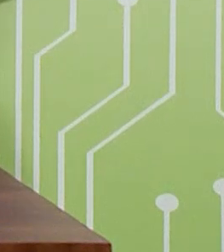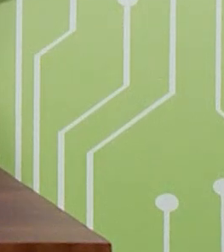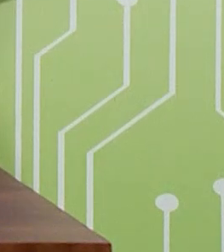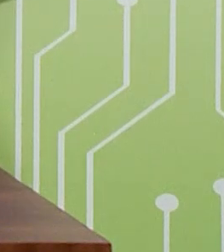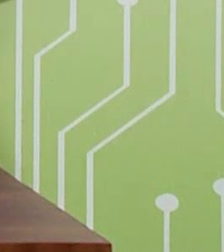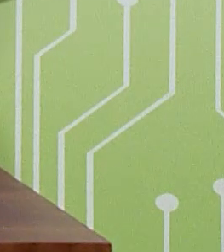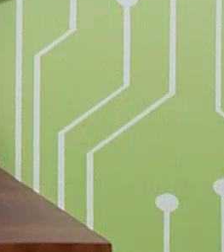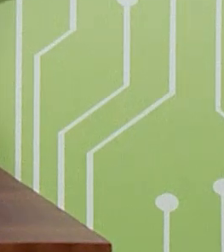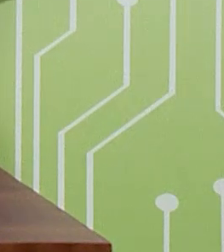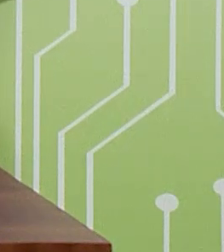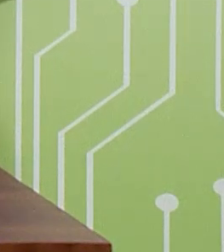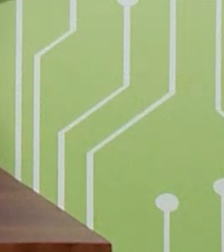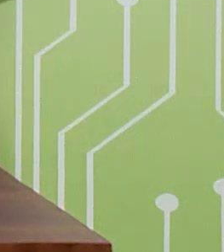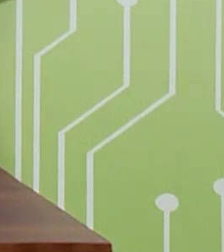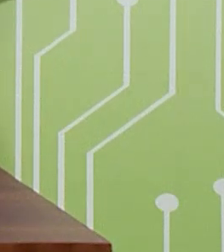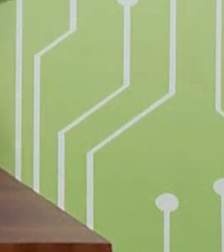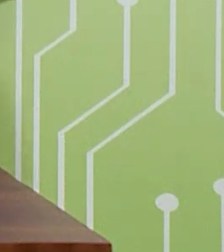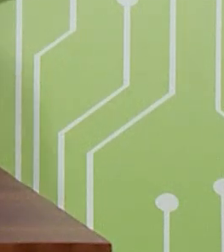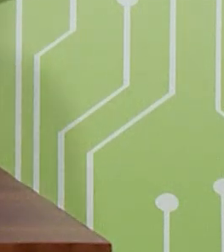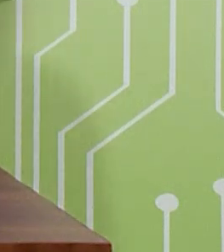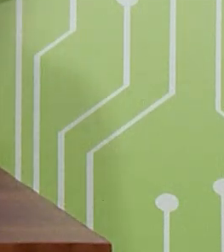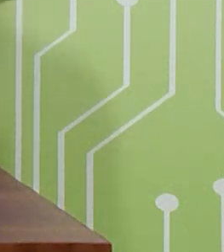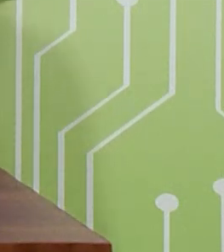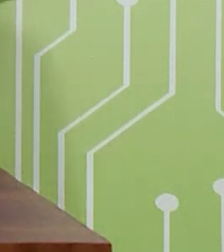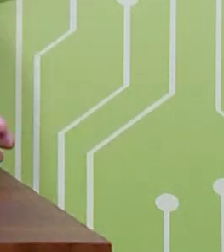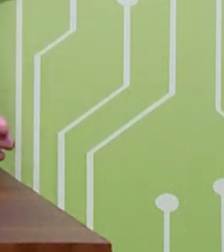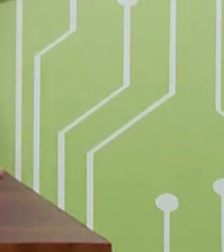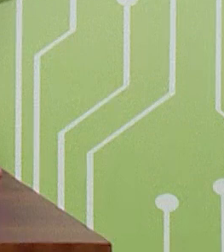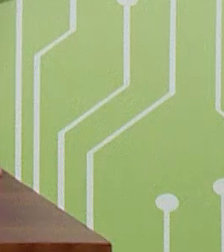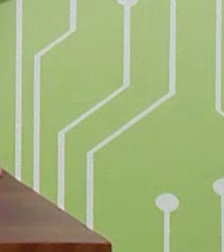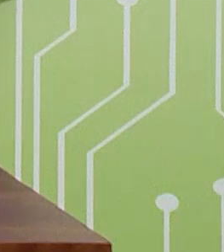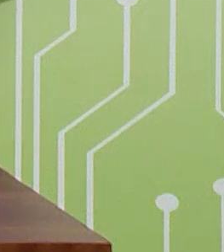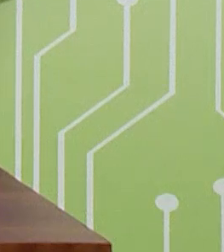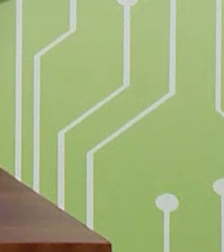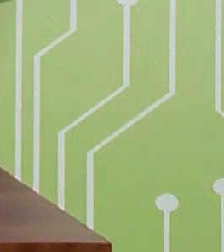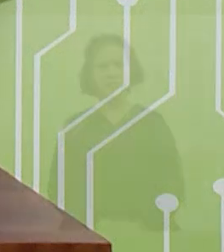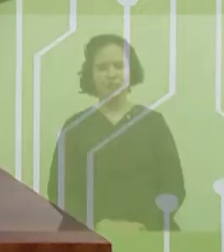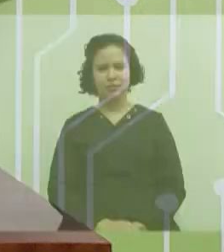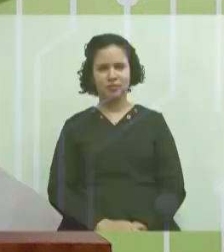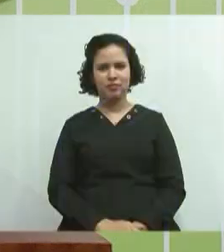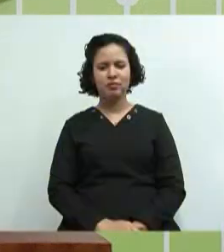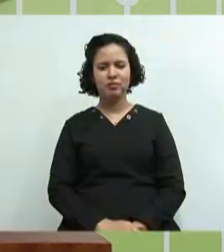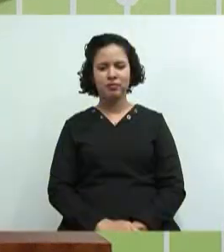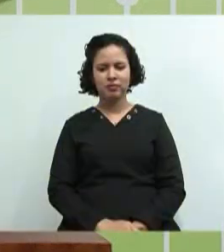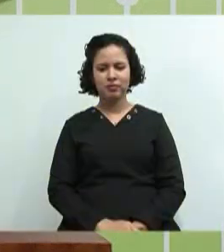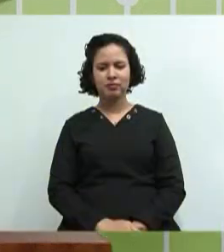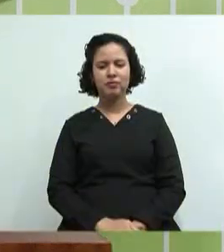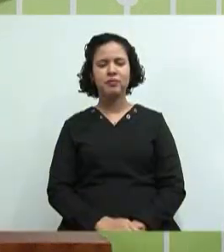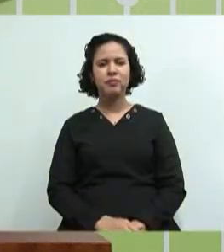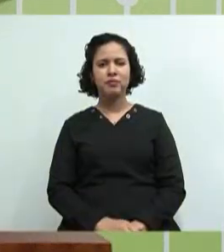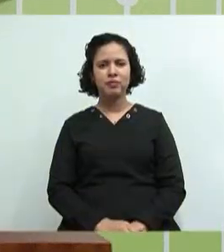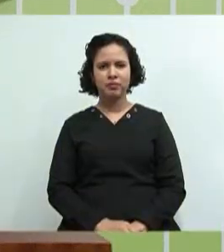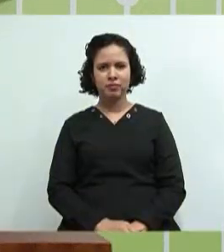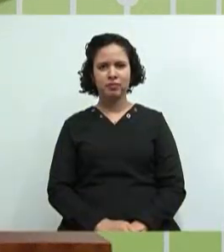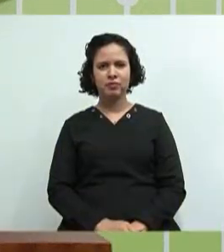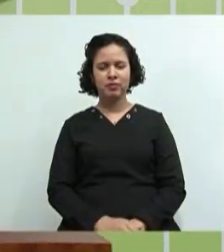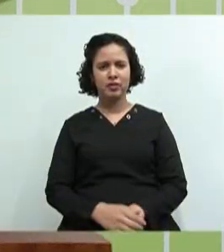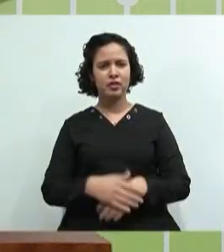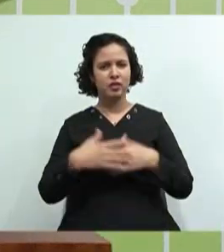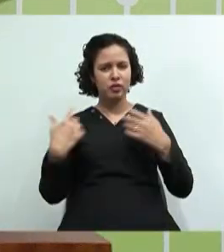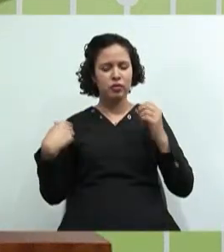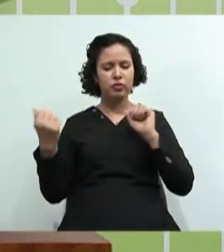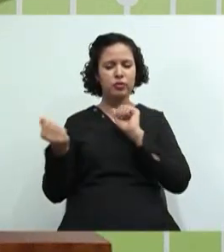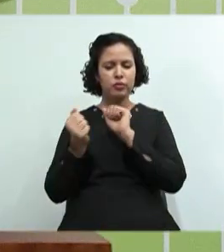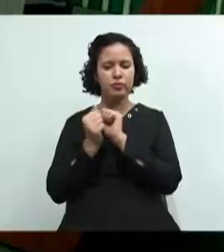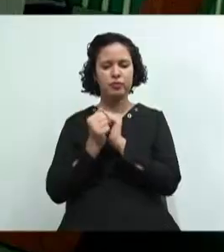em Cooperativismo. Novamente, seja muito bem-vindo. Não estou aqui sozinho, é claro, você já sabe, estou com a presença ilustre do professor Jorge. Tudo